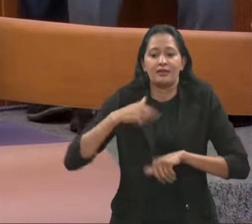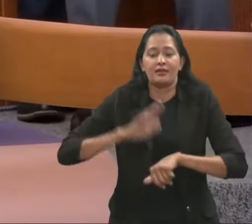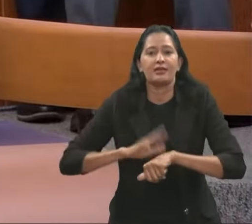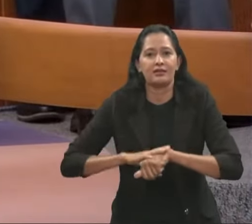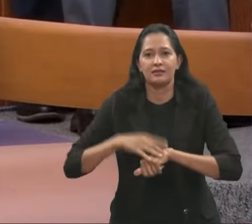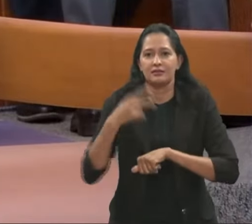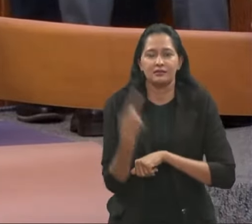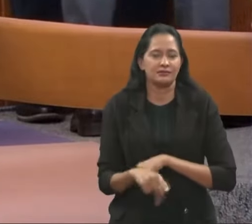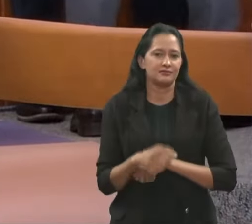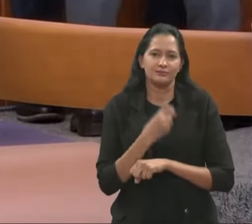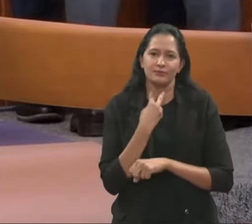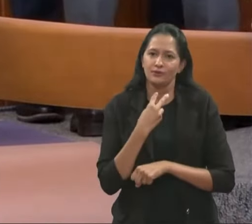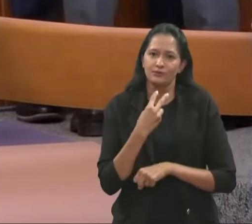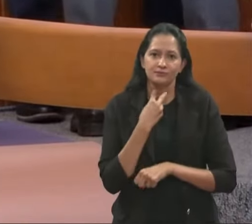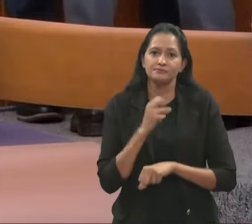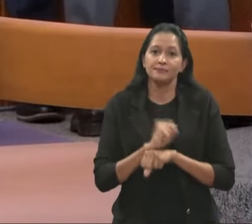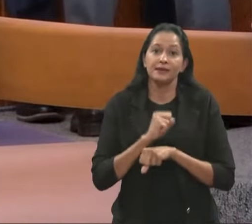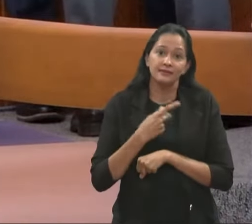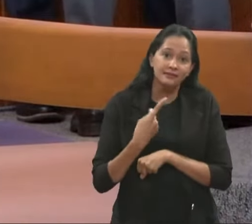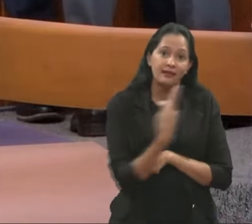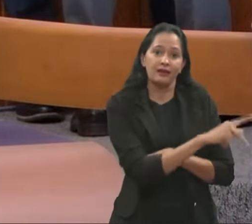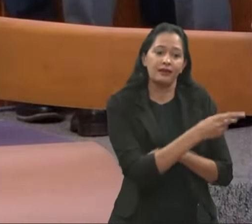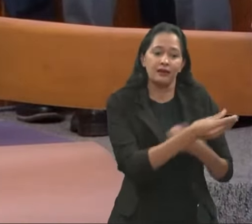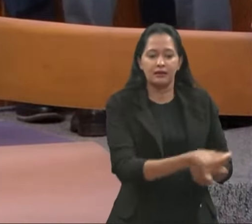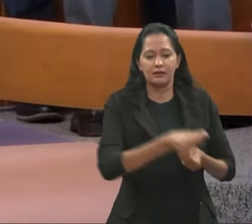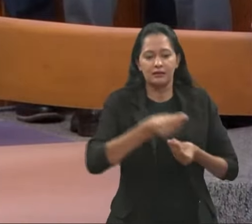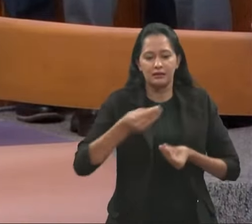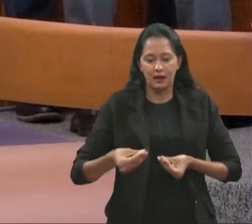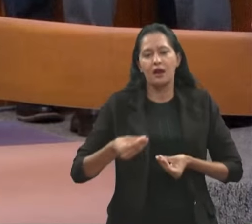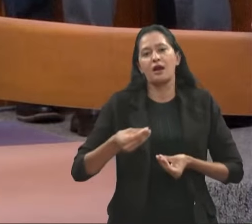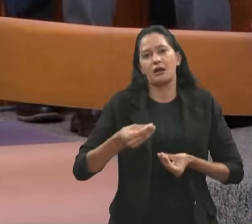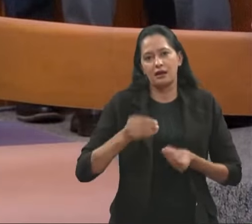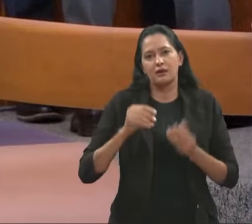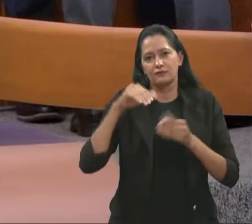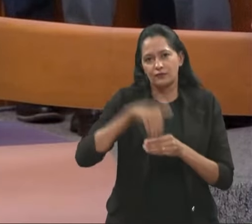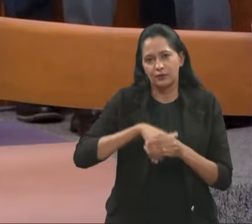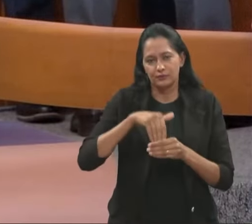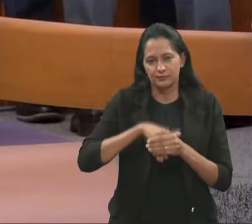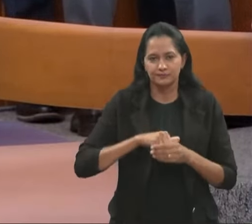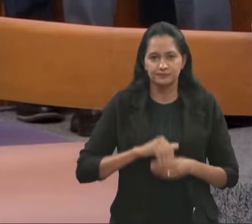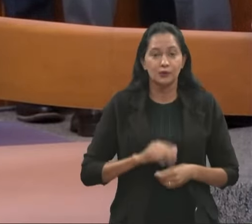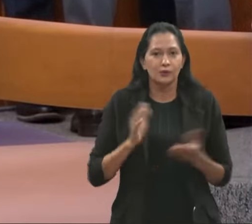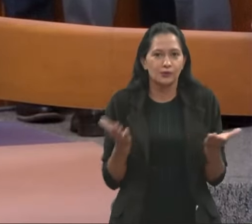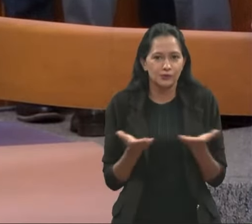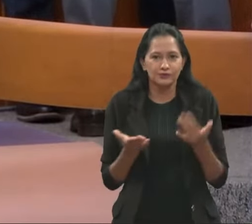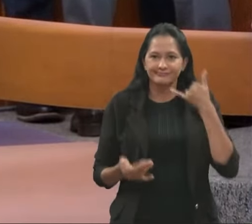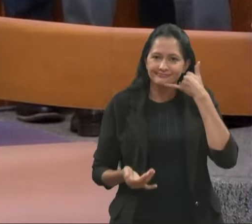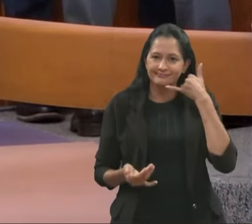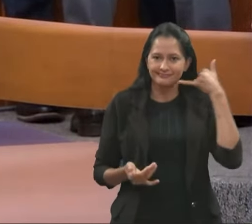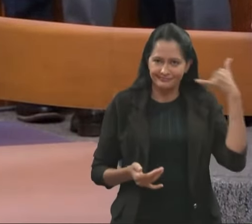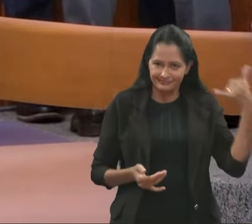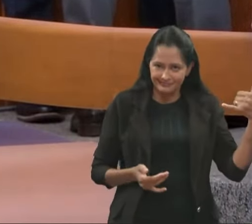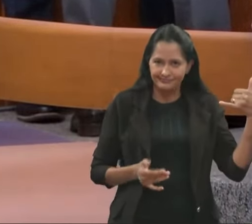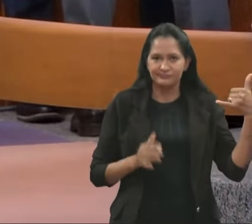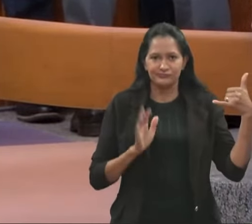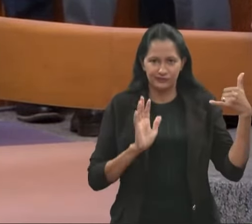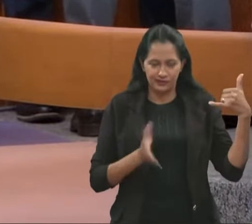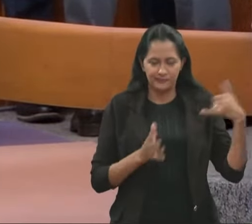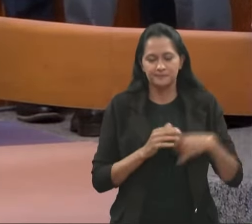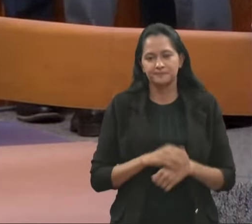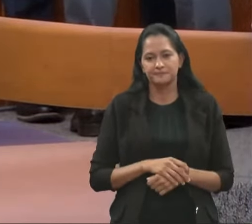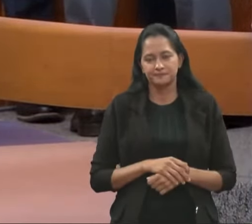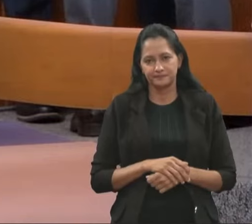aqui, vamos, hoje eu mostrei, liguei para o prefeito. Ó,